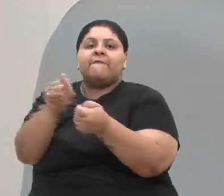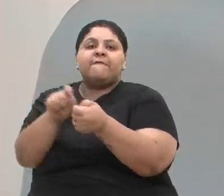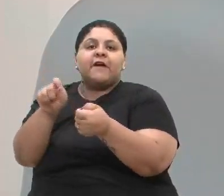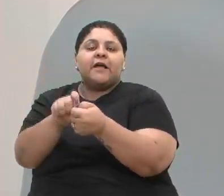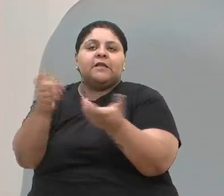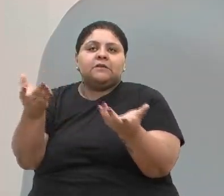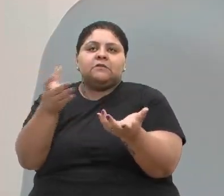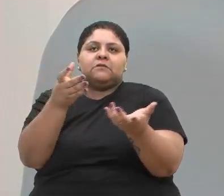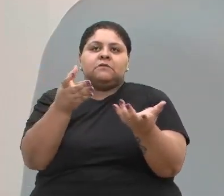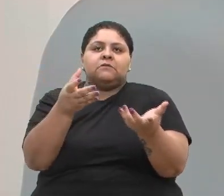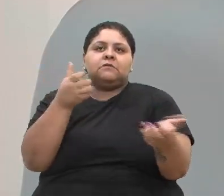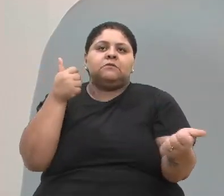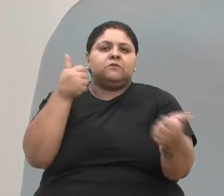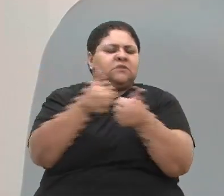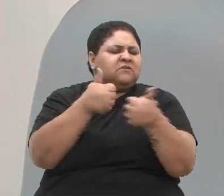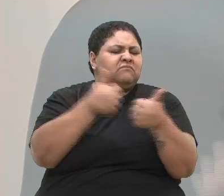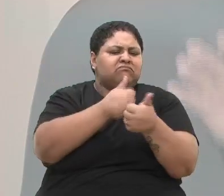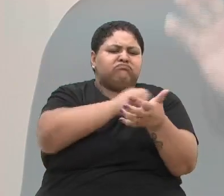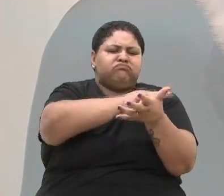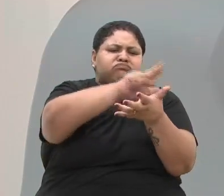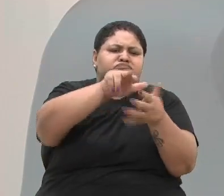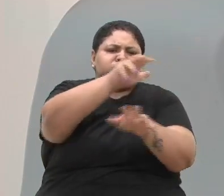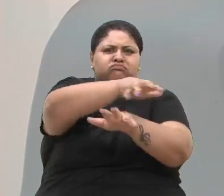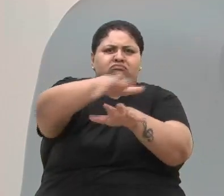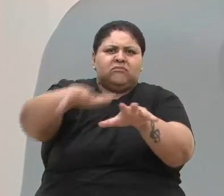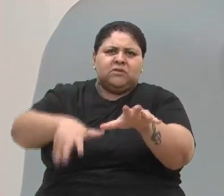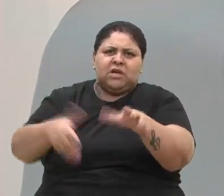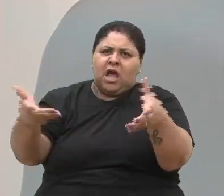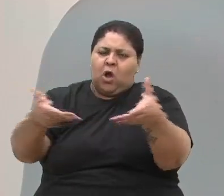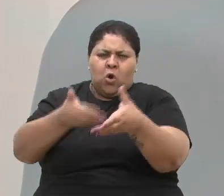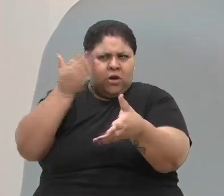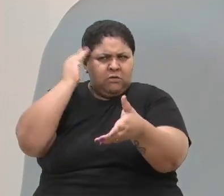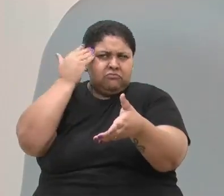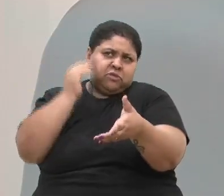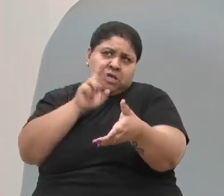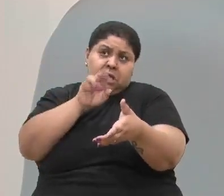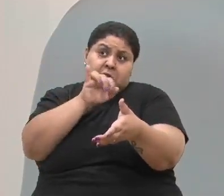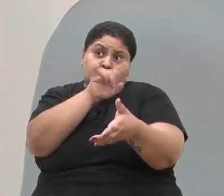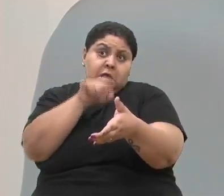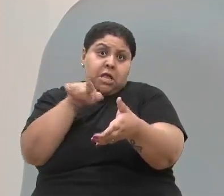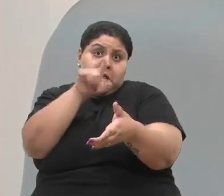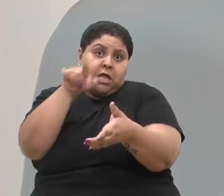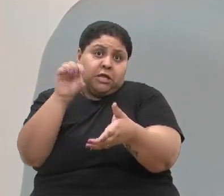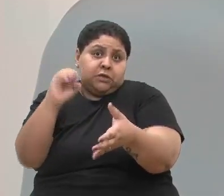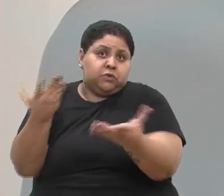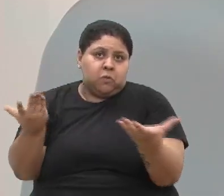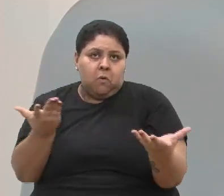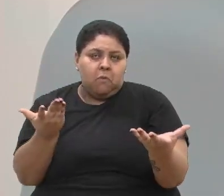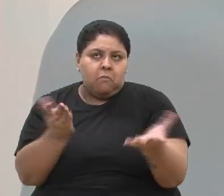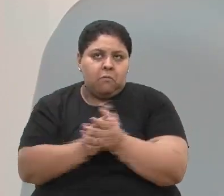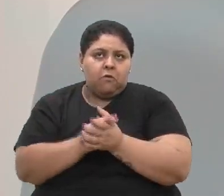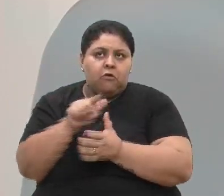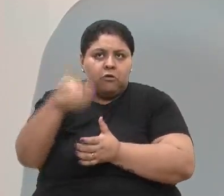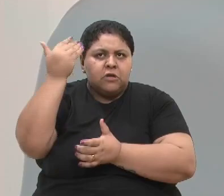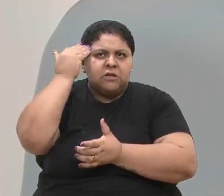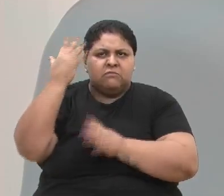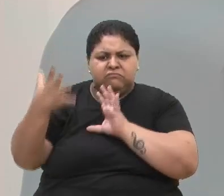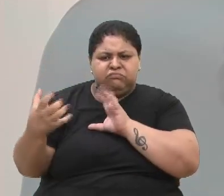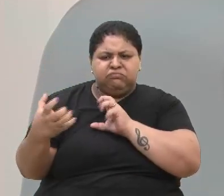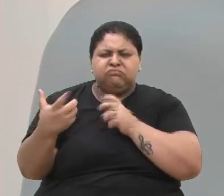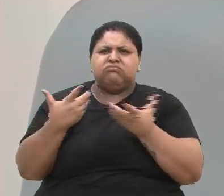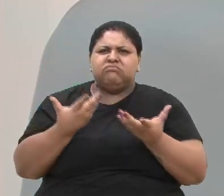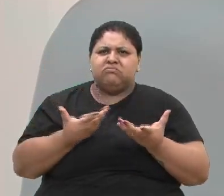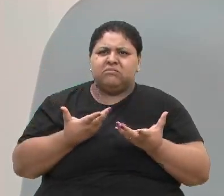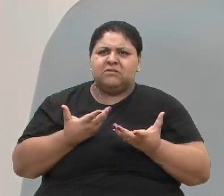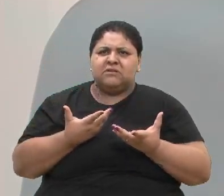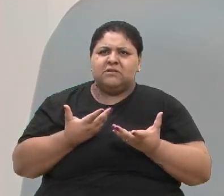Valentim, João Boldo, e agora não sei no risco como é que vai ficar. Vocês sabem o quanto eu briguei aqui com o Samay na questão